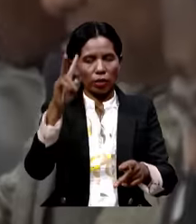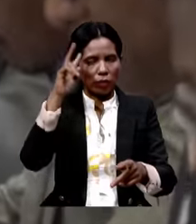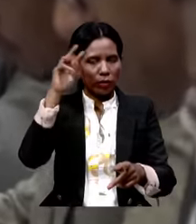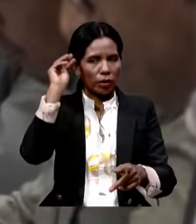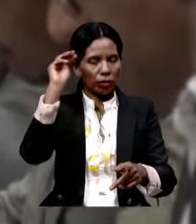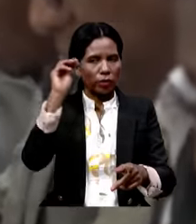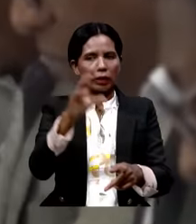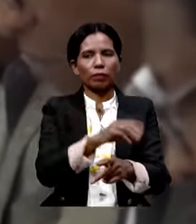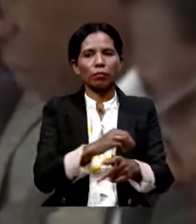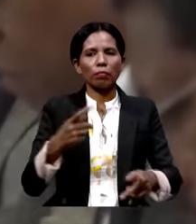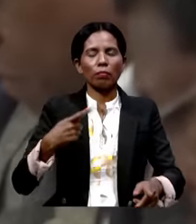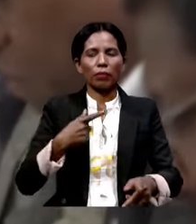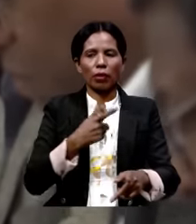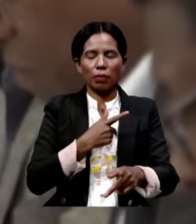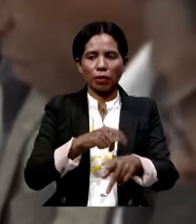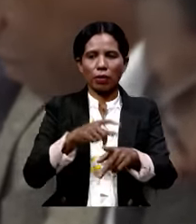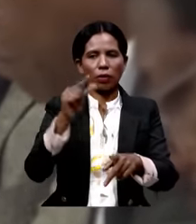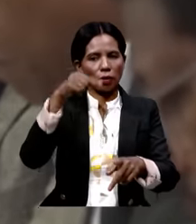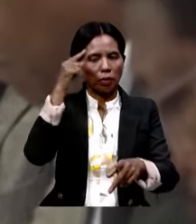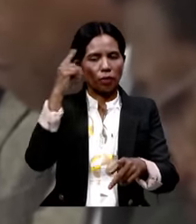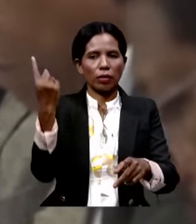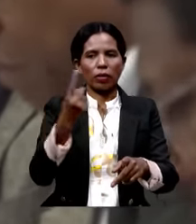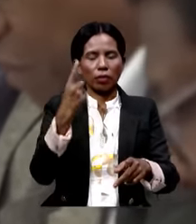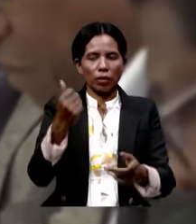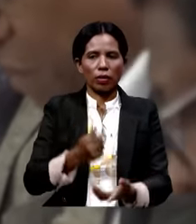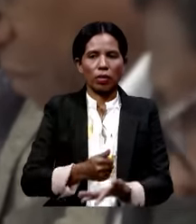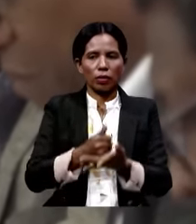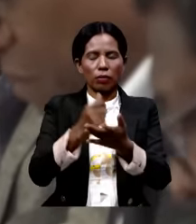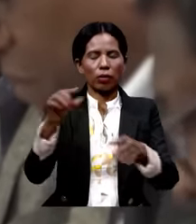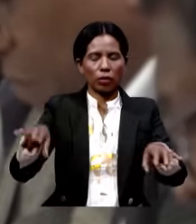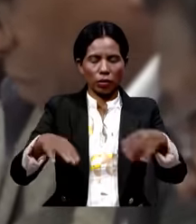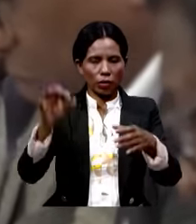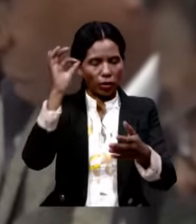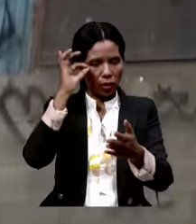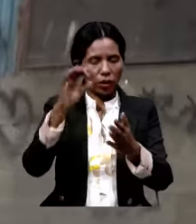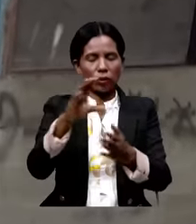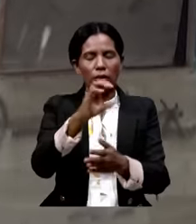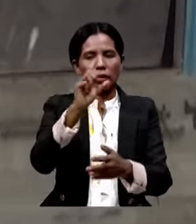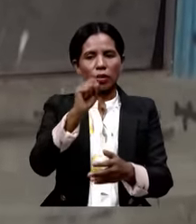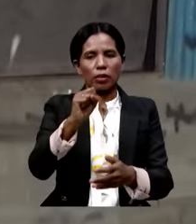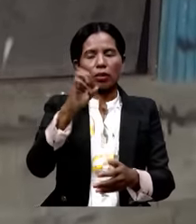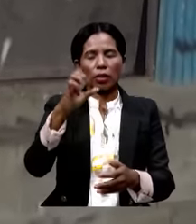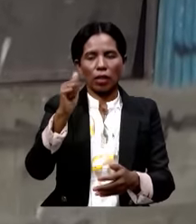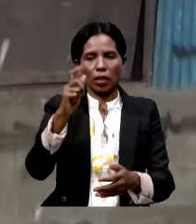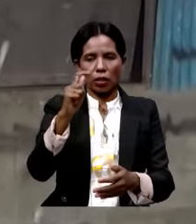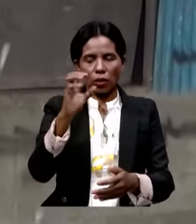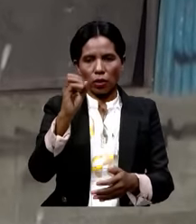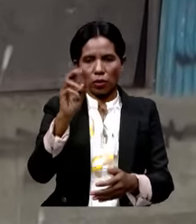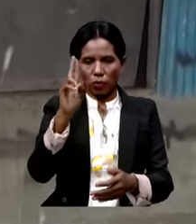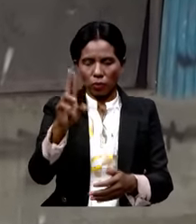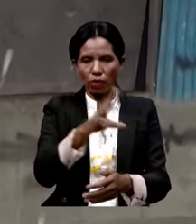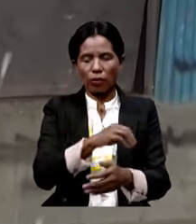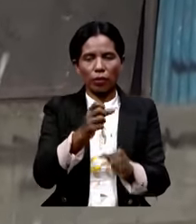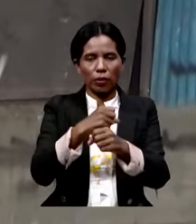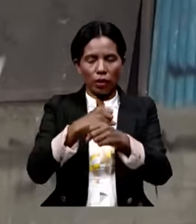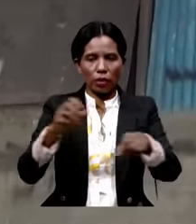vice-ministro Assunto Parlamentar Hateten, Governo na Fatin apoia serviço Secretário de Estado Assunto Toponímia na Organização Urbana o de